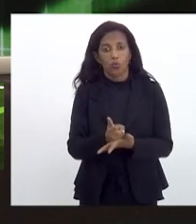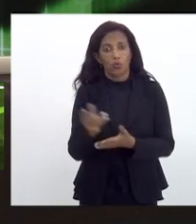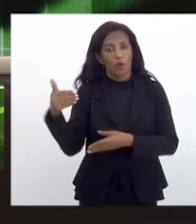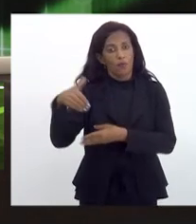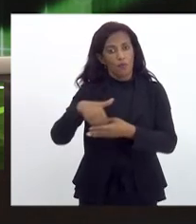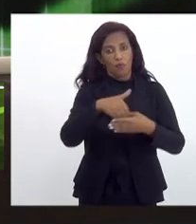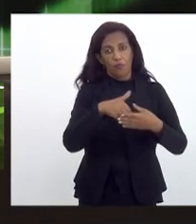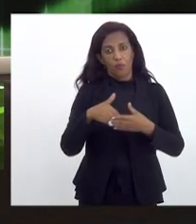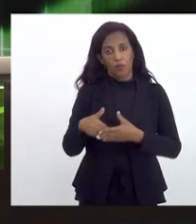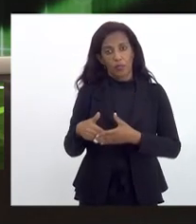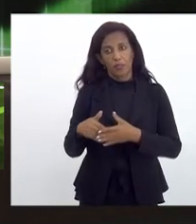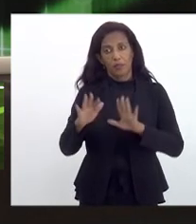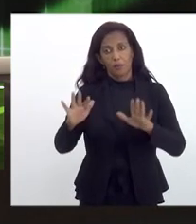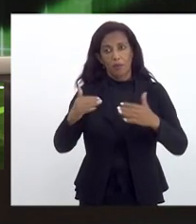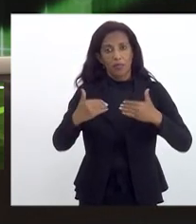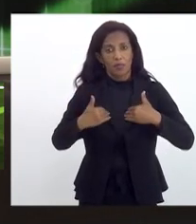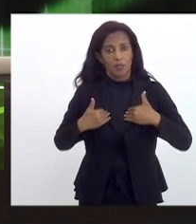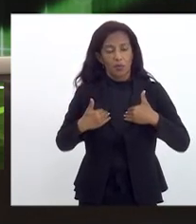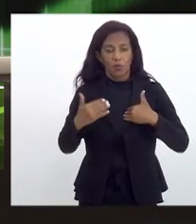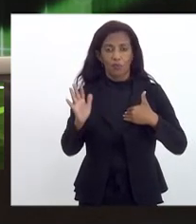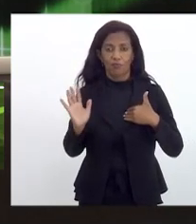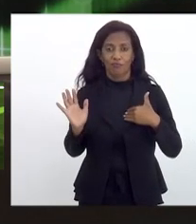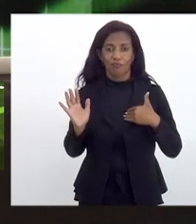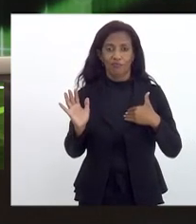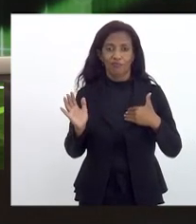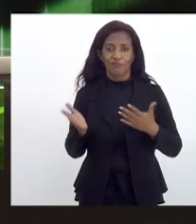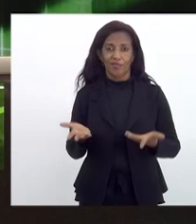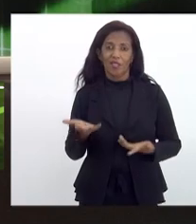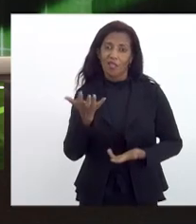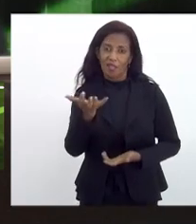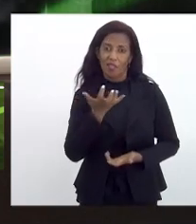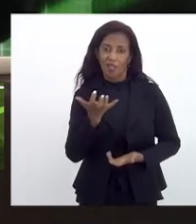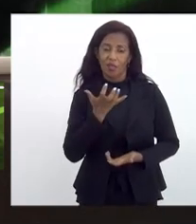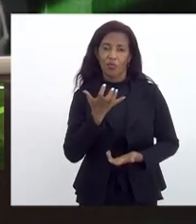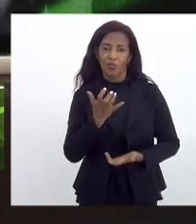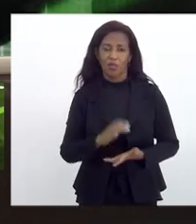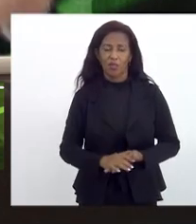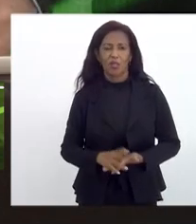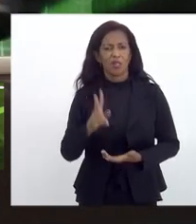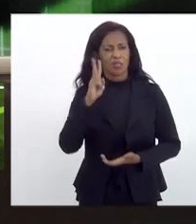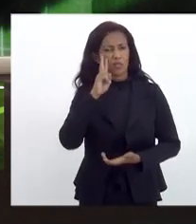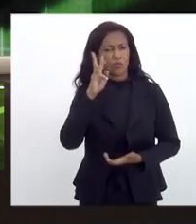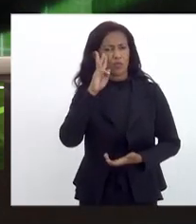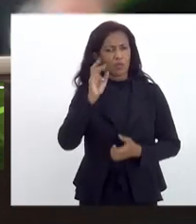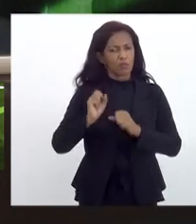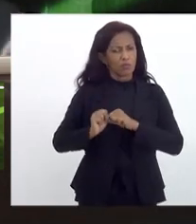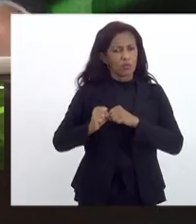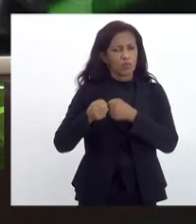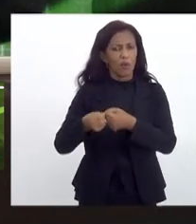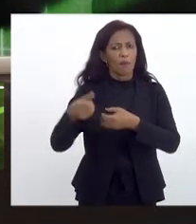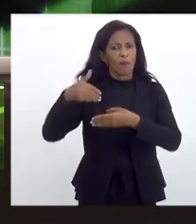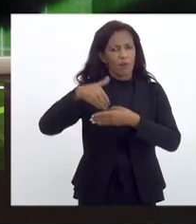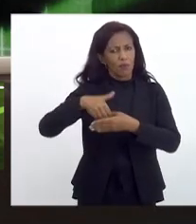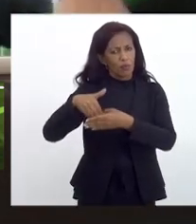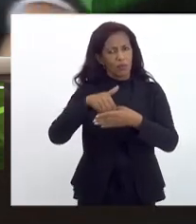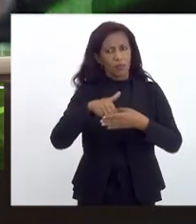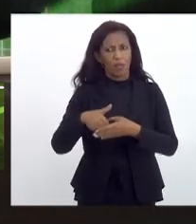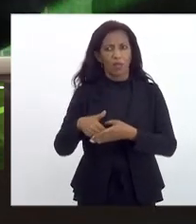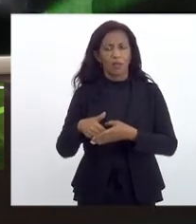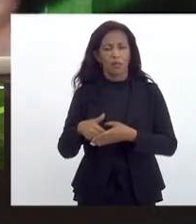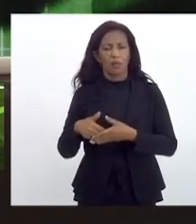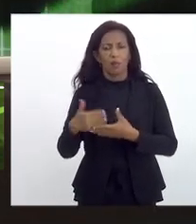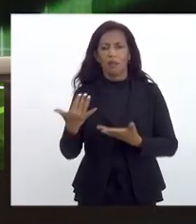do deputado André Celiano. Mas eu queria que nós pudéssemos esgotar tudo de segunda e terça para votarmos terça-feira. que fosse